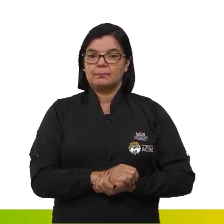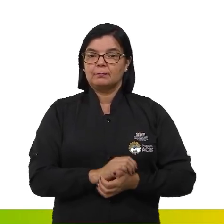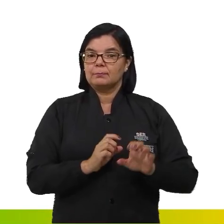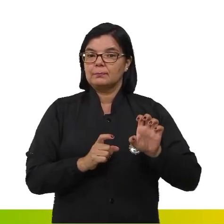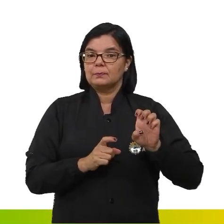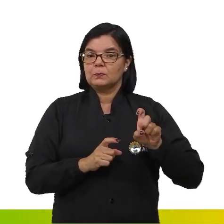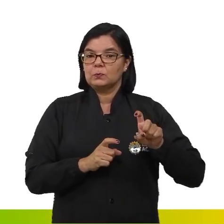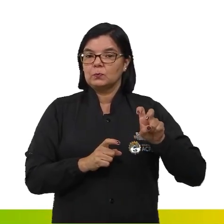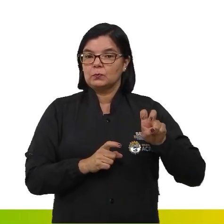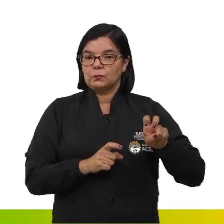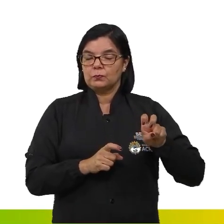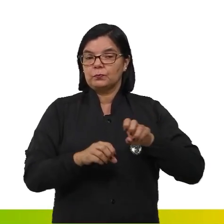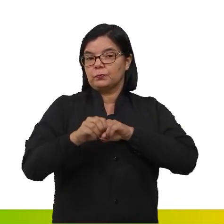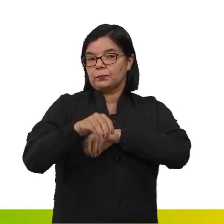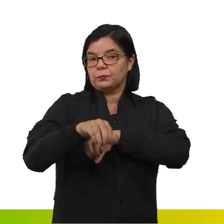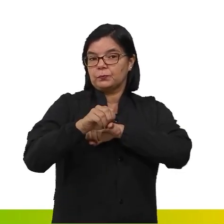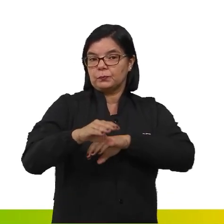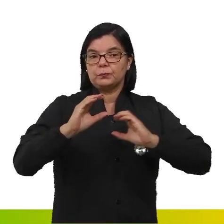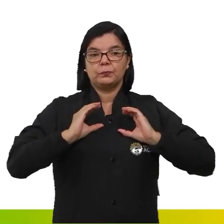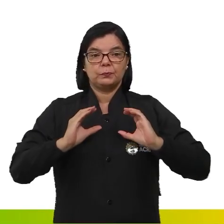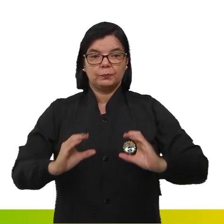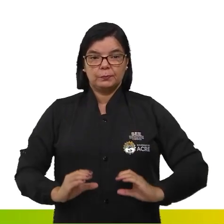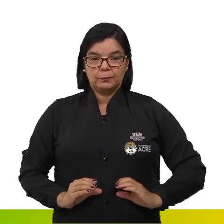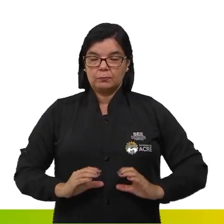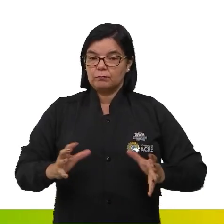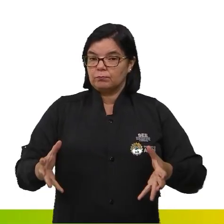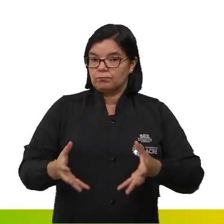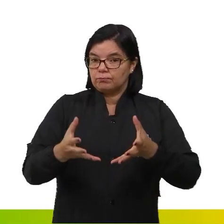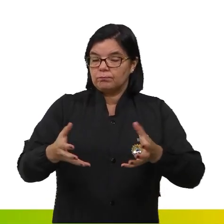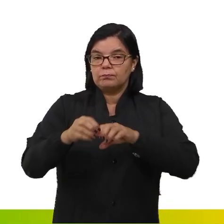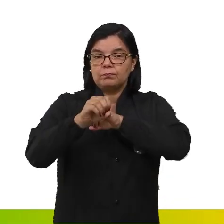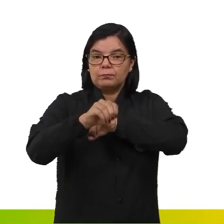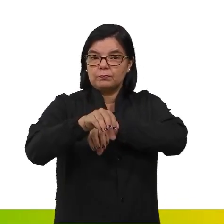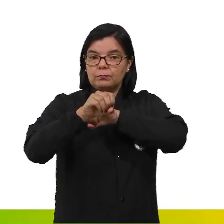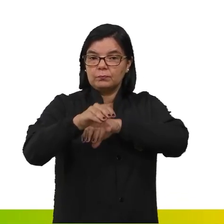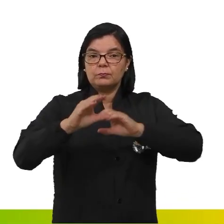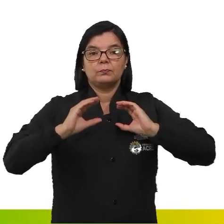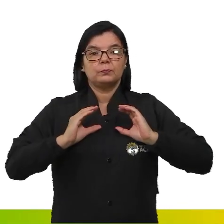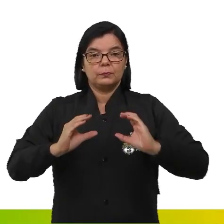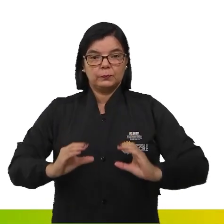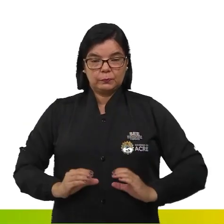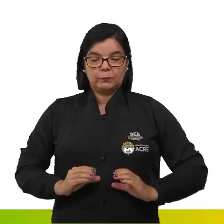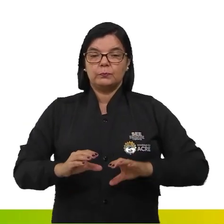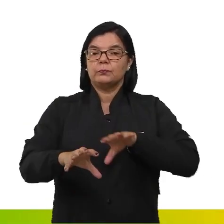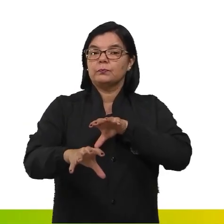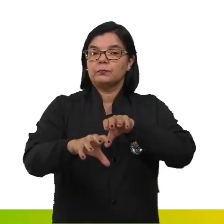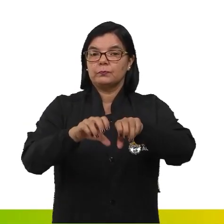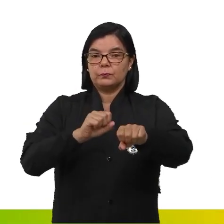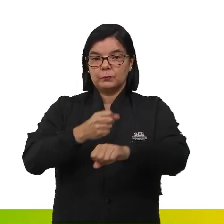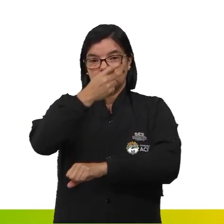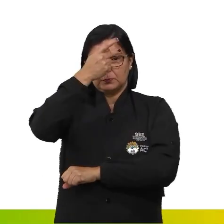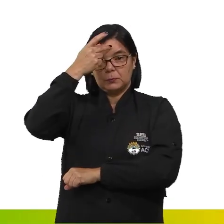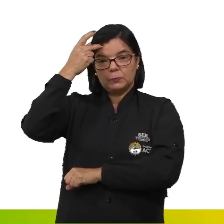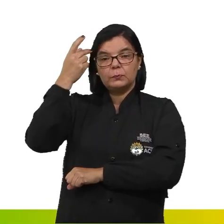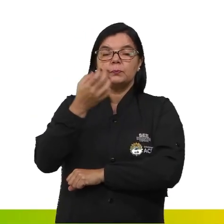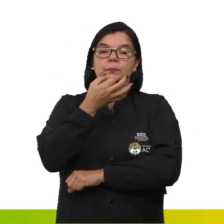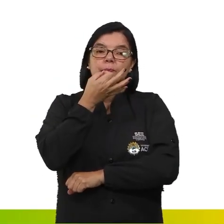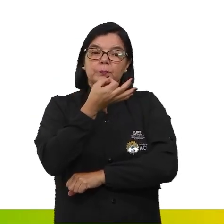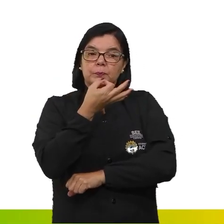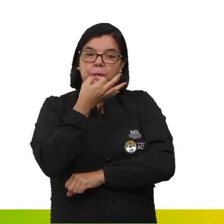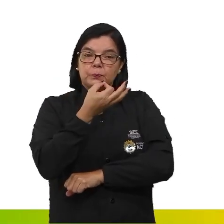Quinto, educação para a cidadania. Investir em educação para a cidadania,